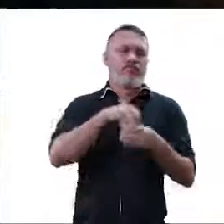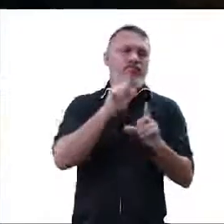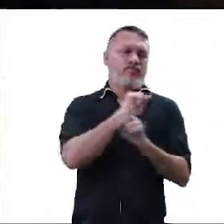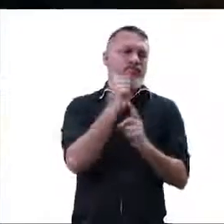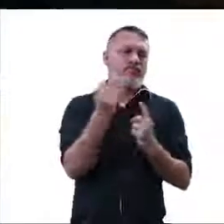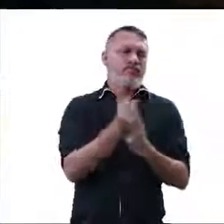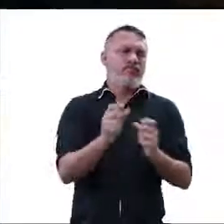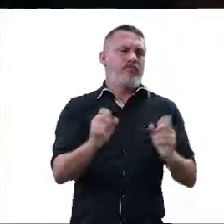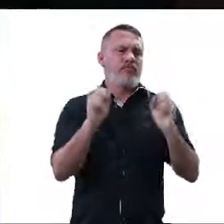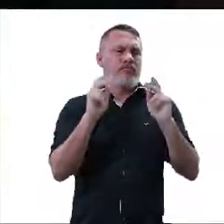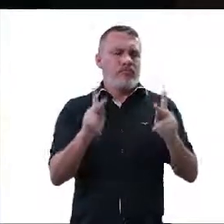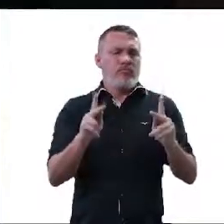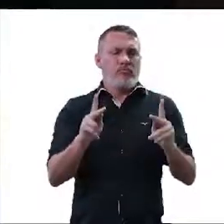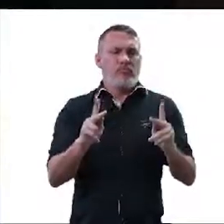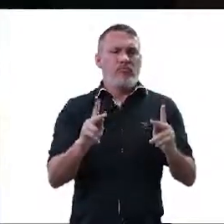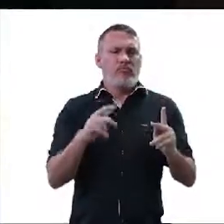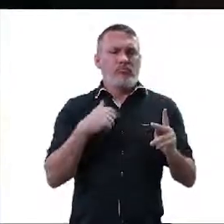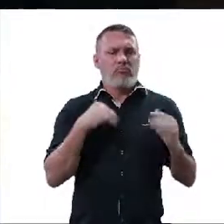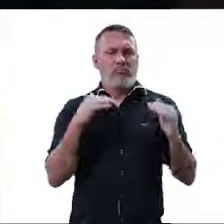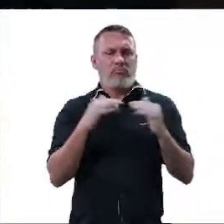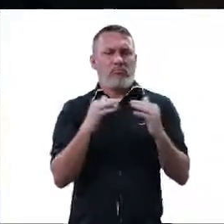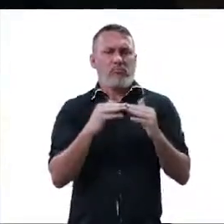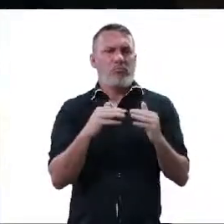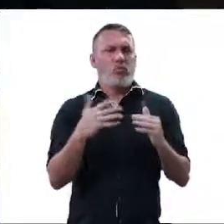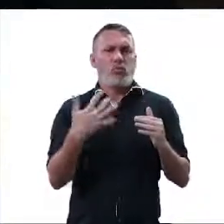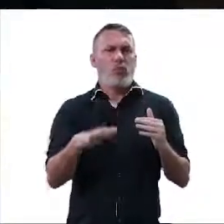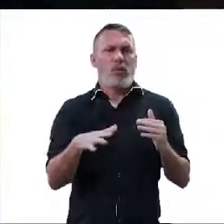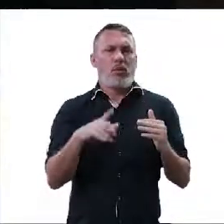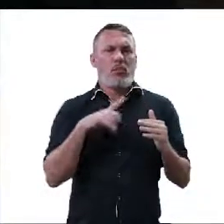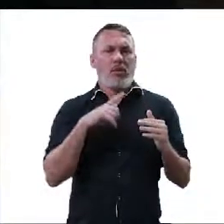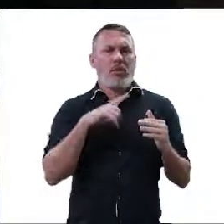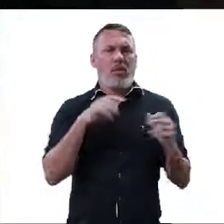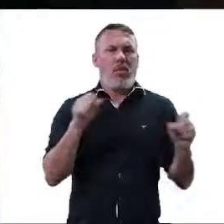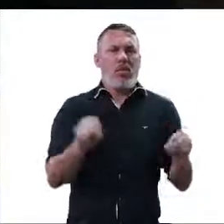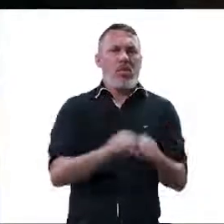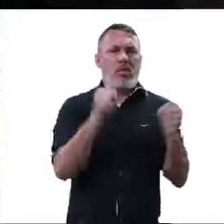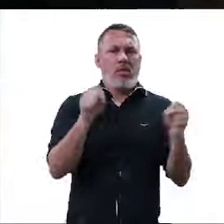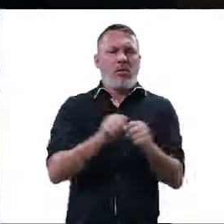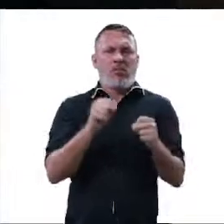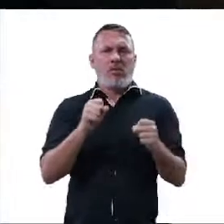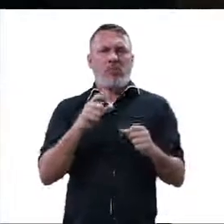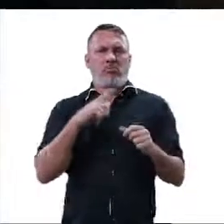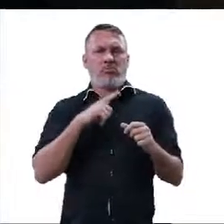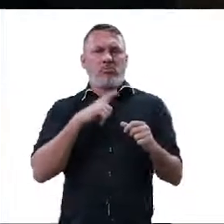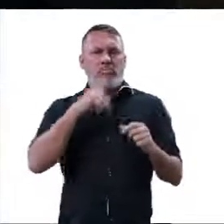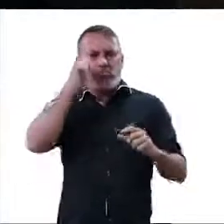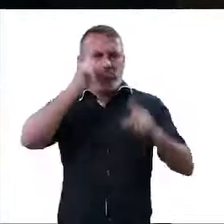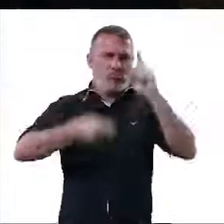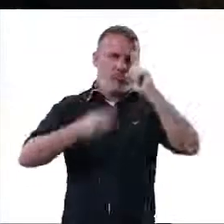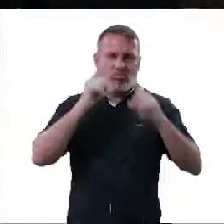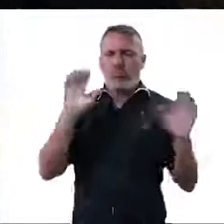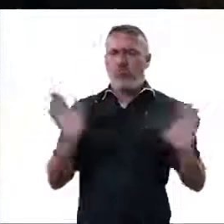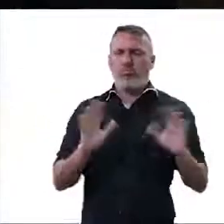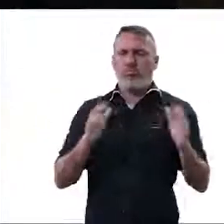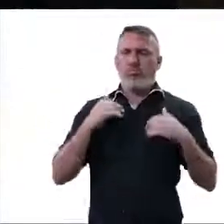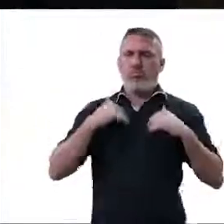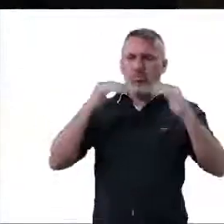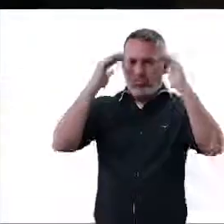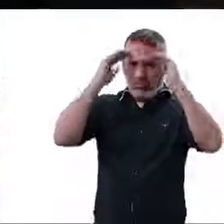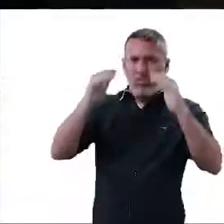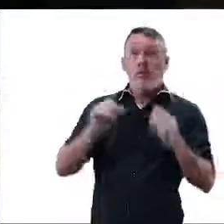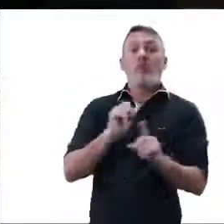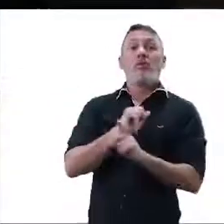não tentassem quebrar essa ordem estabelecida, toda a sociedade como um todo